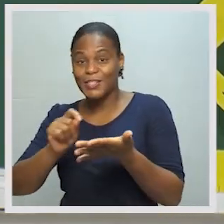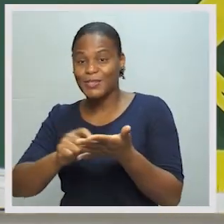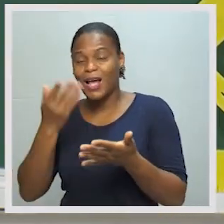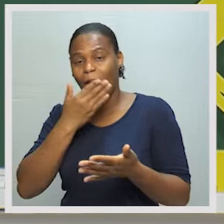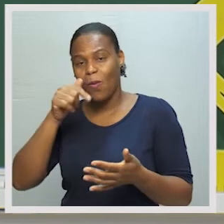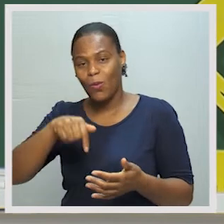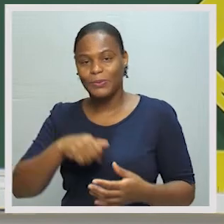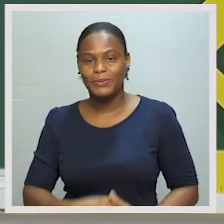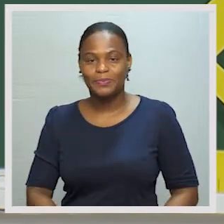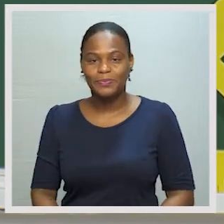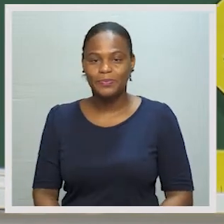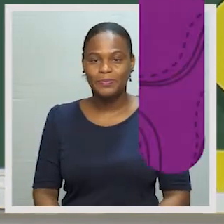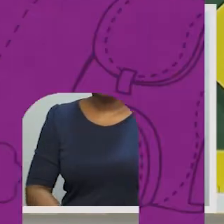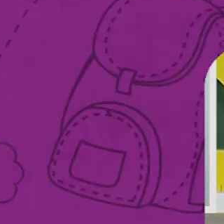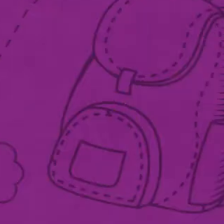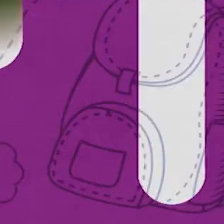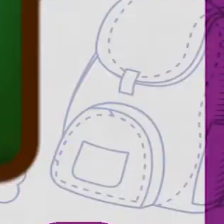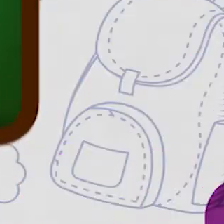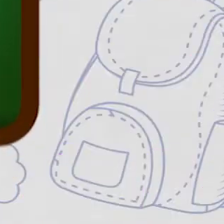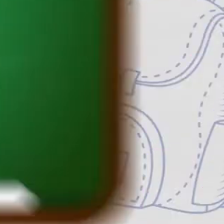da nossa aula de hoje.